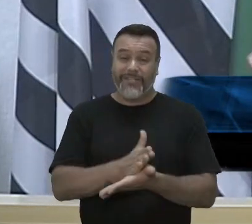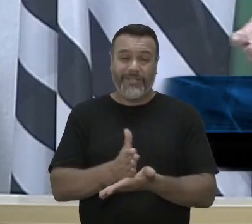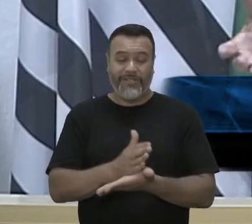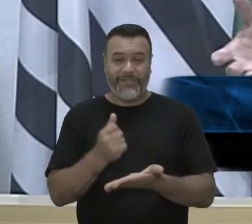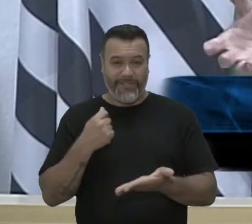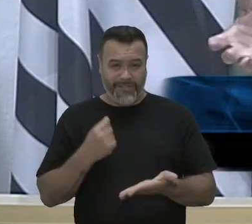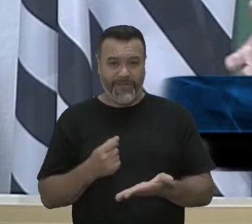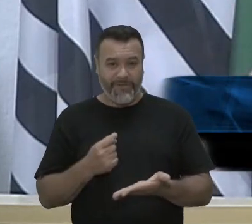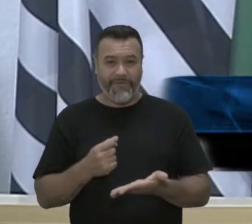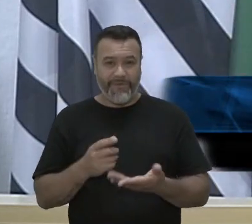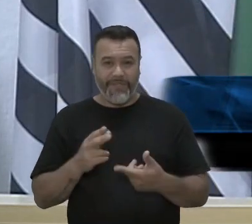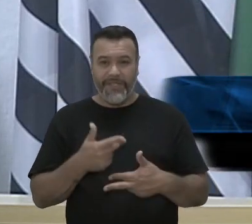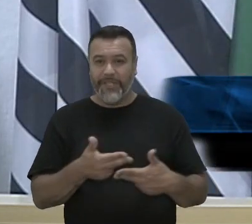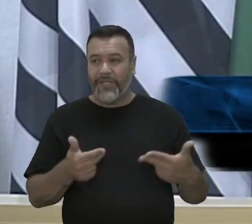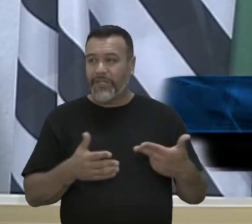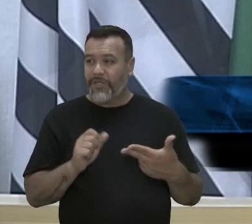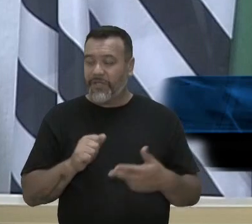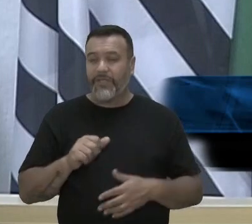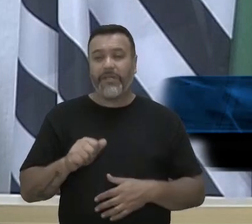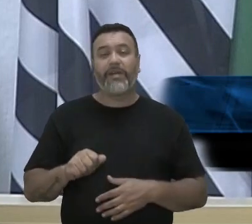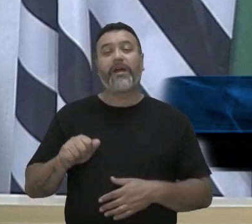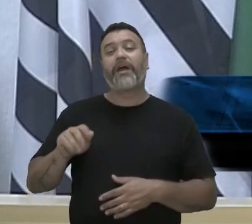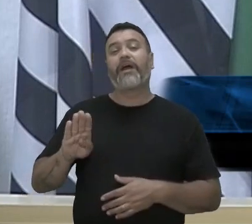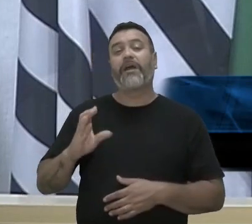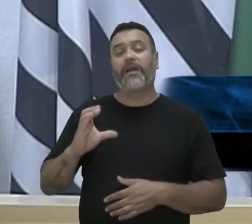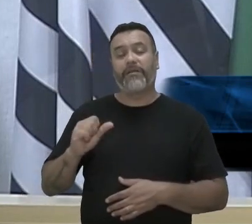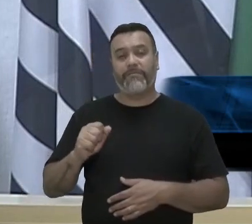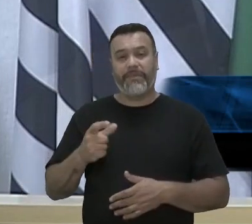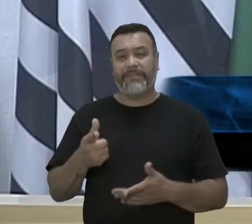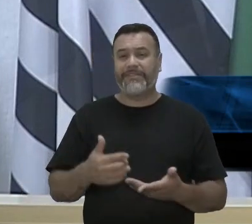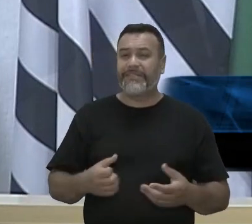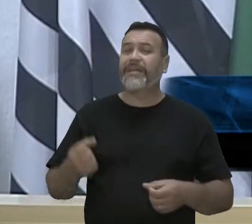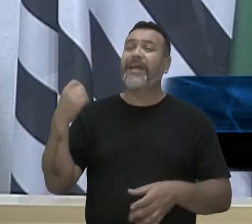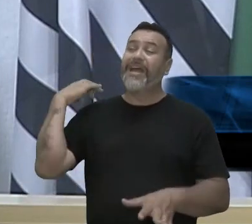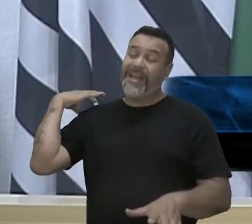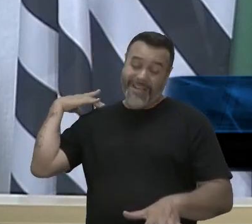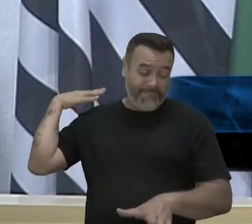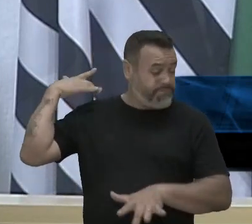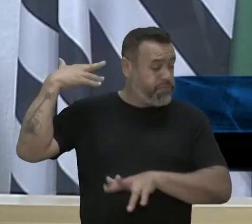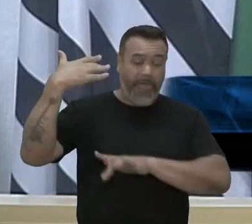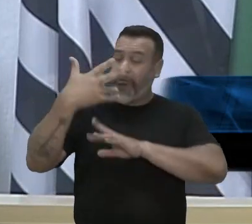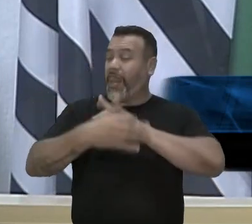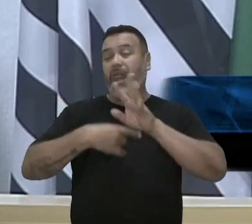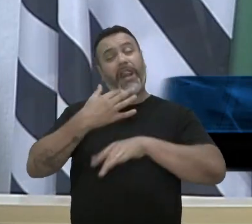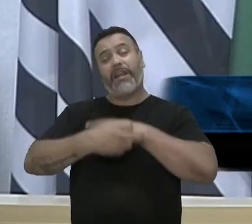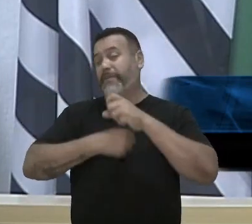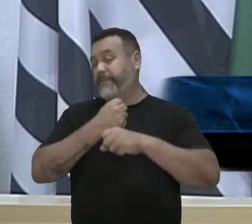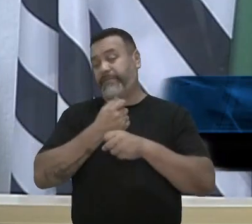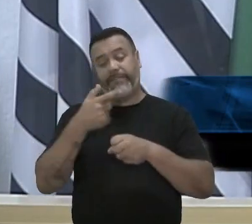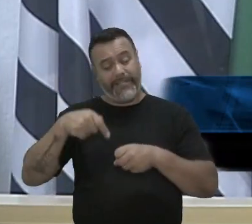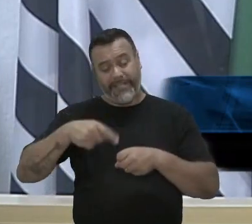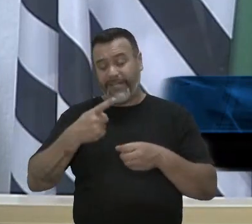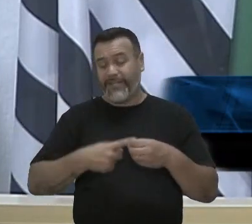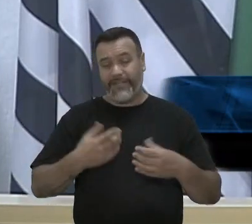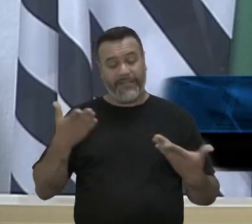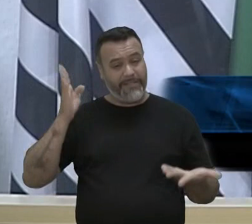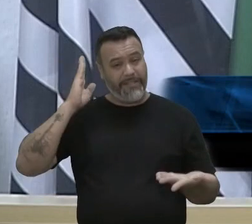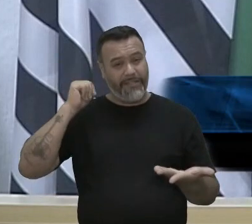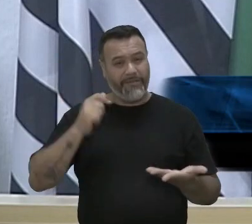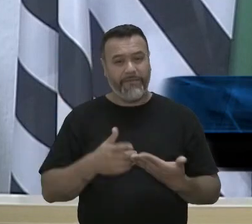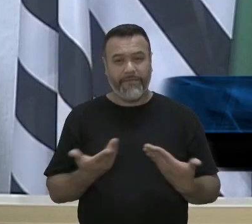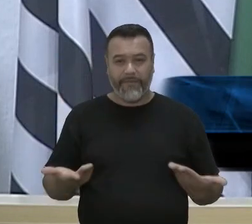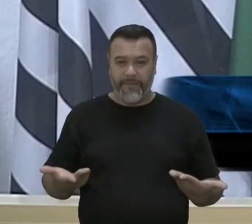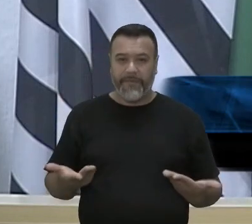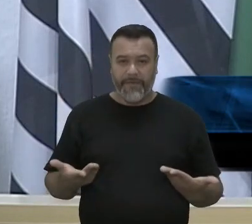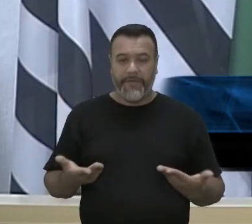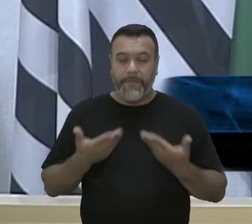tempo que já está aqui na cidade de Taubaté tá na hora de começar a fazer coisas melhores e ao encontro da Vanguarda